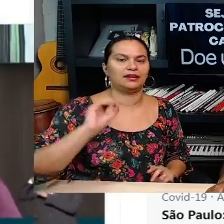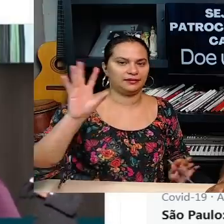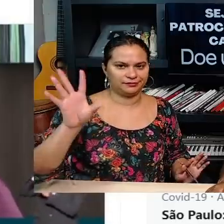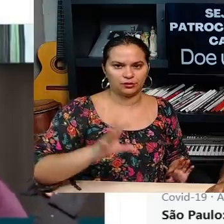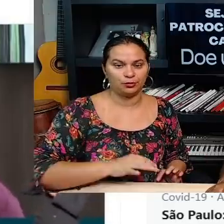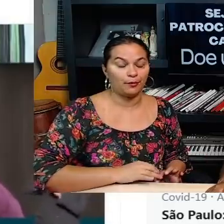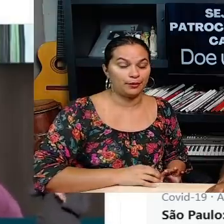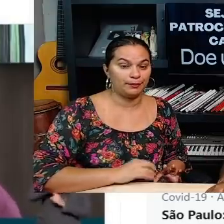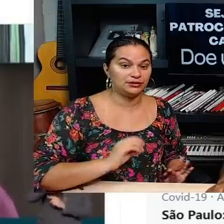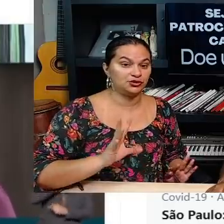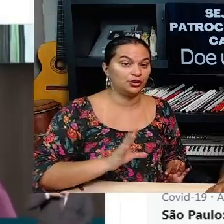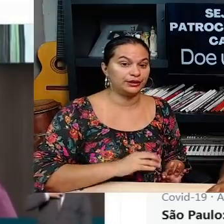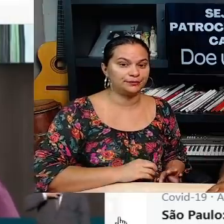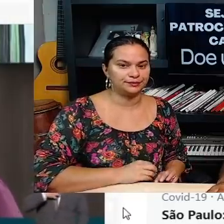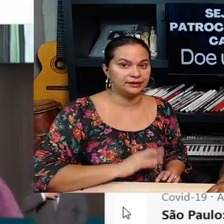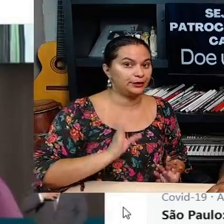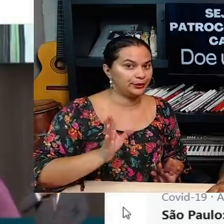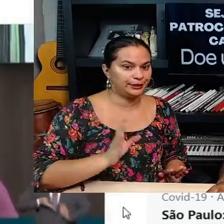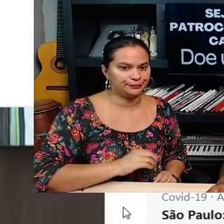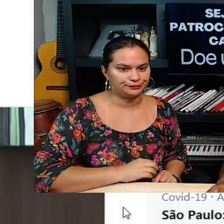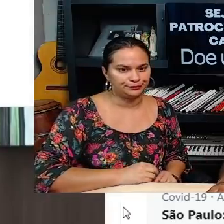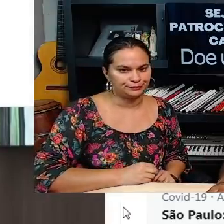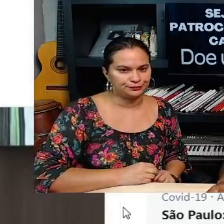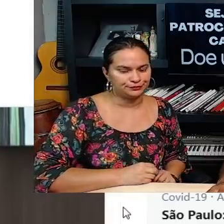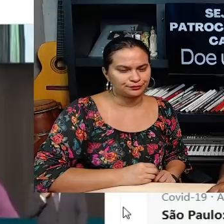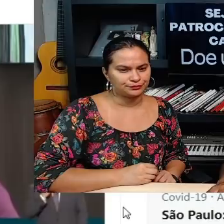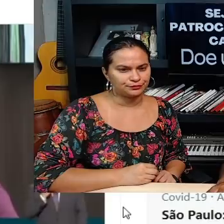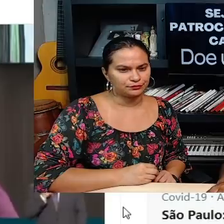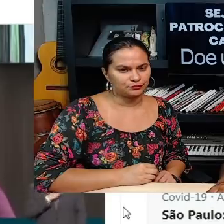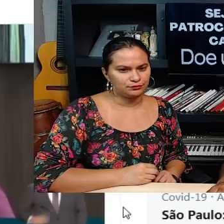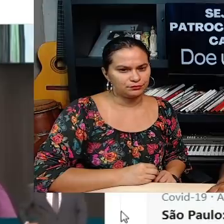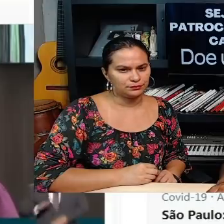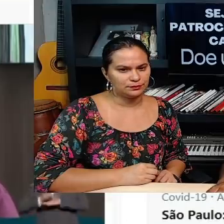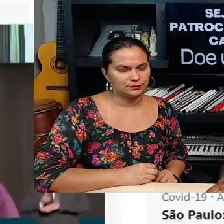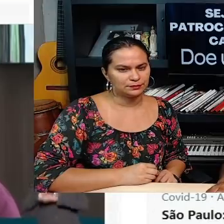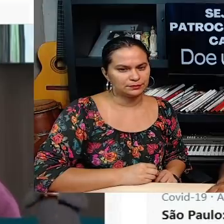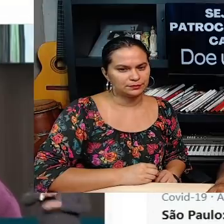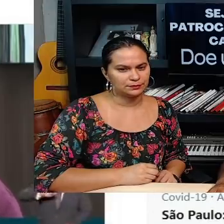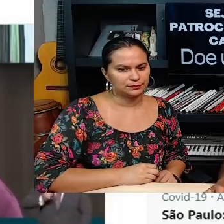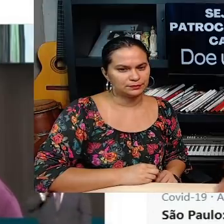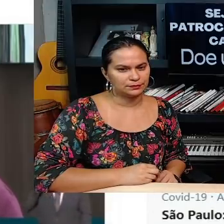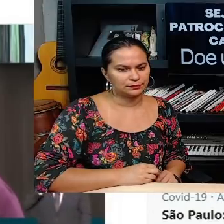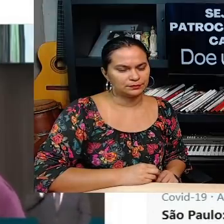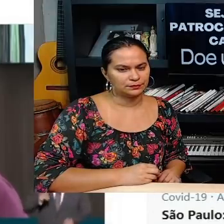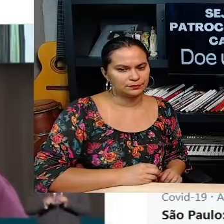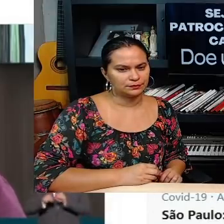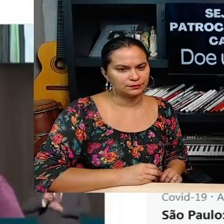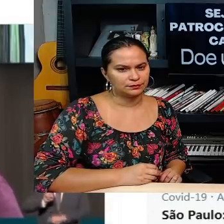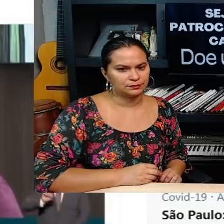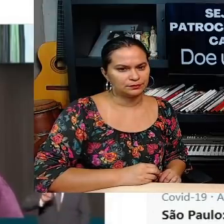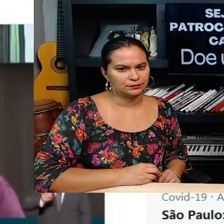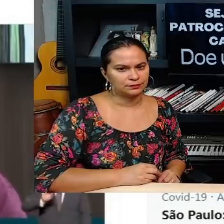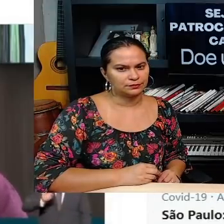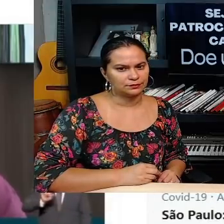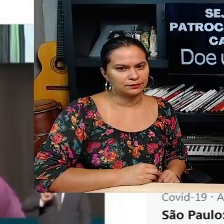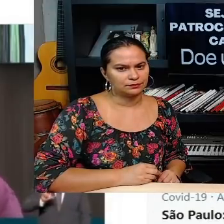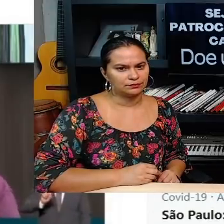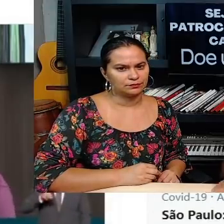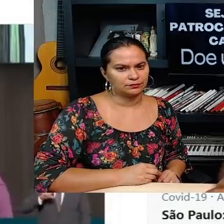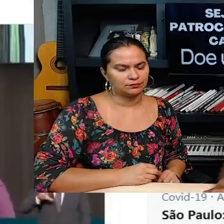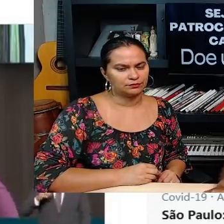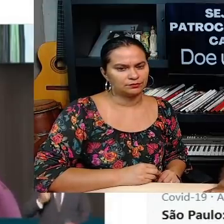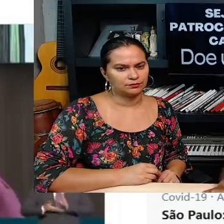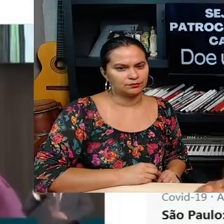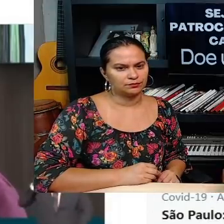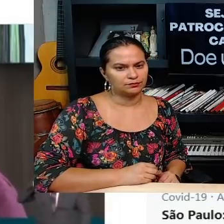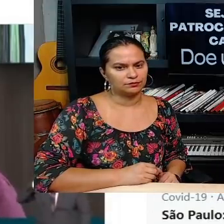nós fizemos? Além de mandar 4 menciona ministros lá, e comando do ministro João Roma e também Rogério Marinho. Né? Foi a Damares e foi também